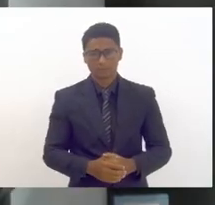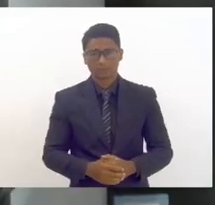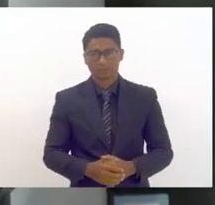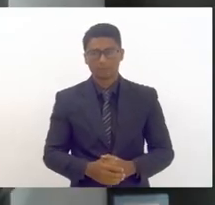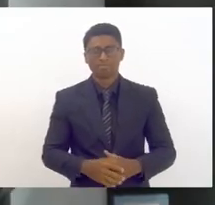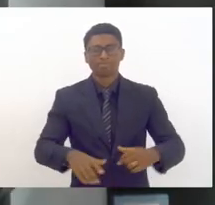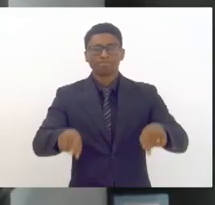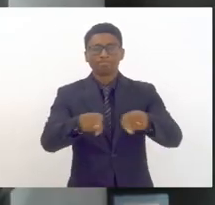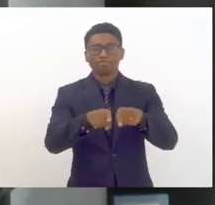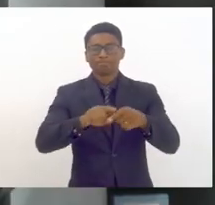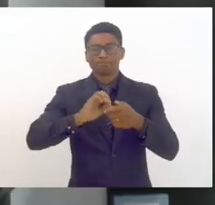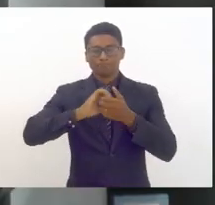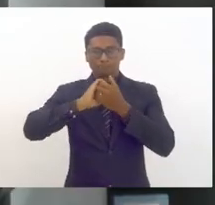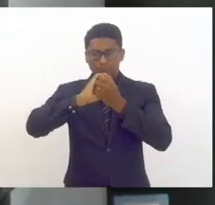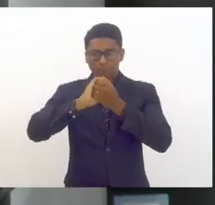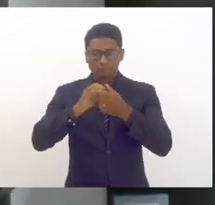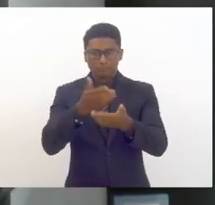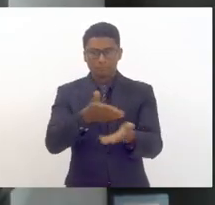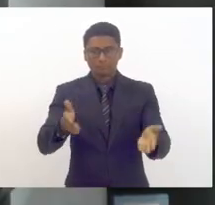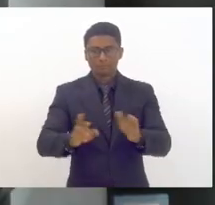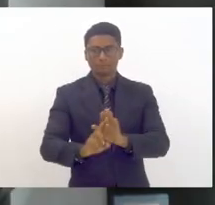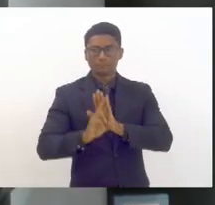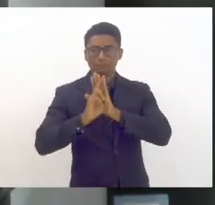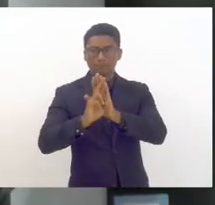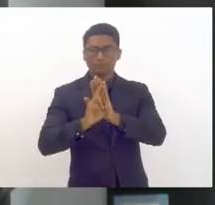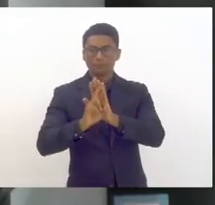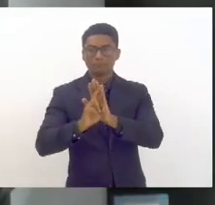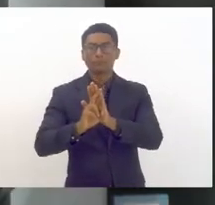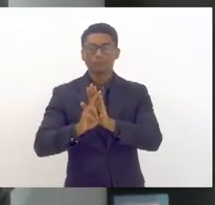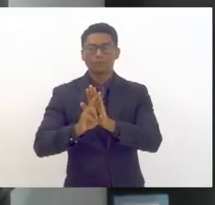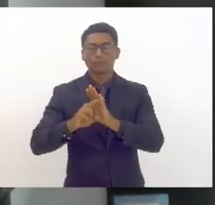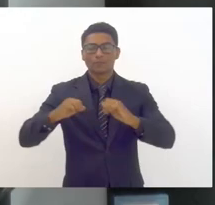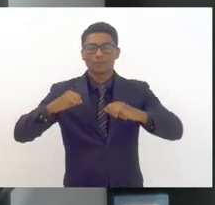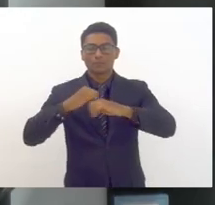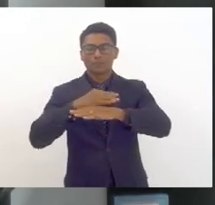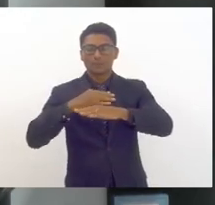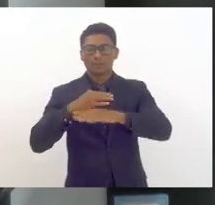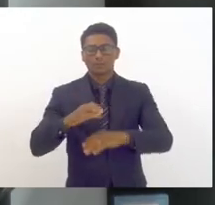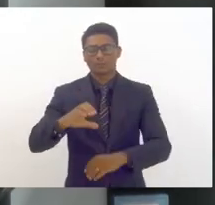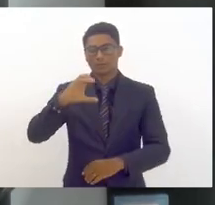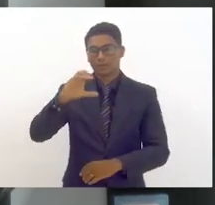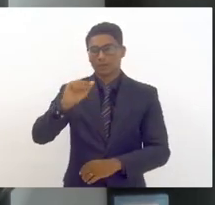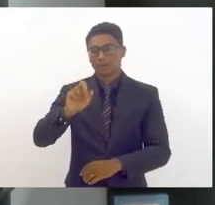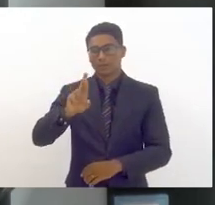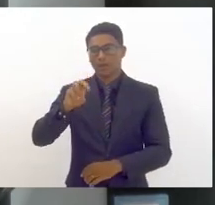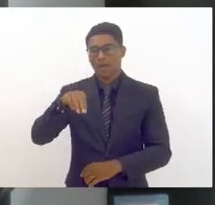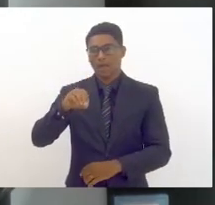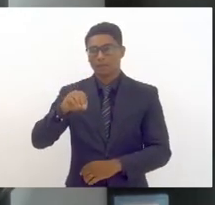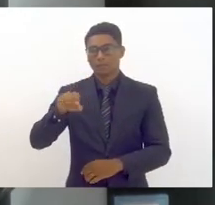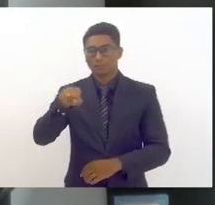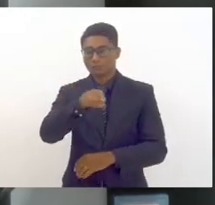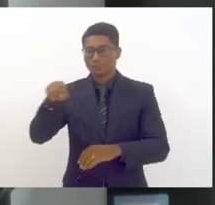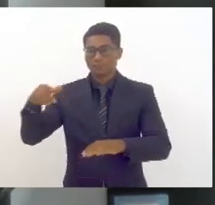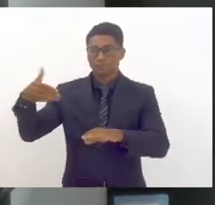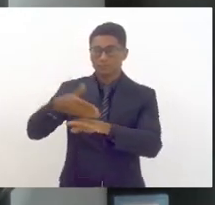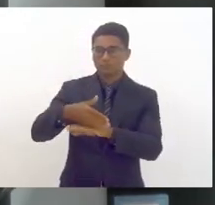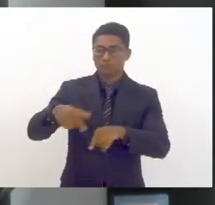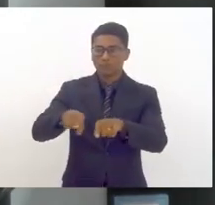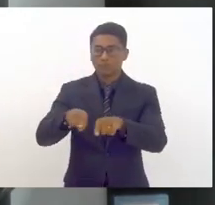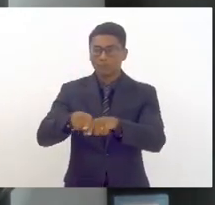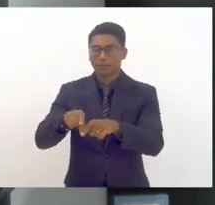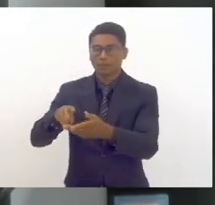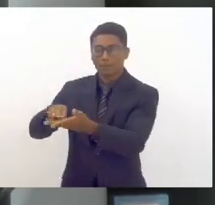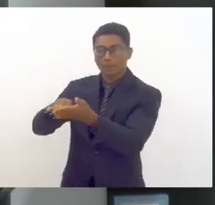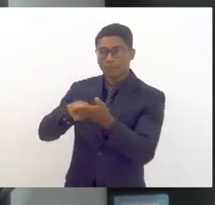Saudar aqui, não é, os representantes do município de Carmo, que também estão participando, agradecer a mensagem também